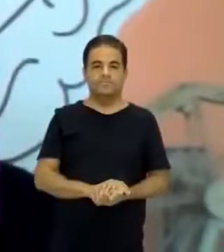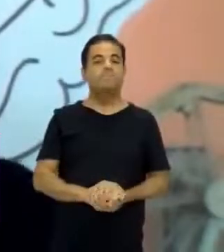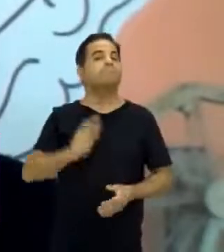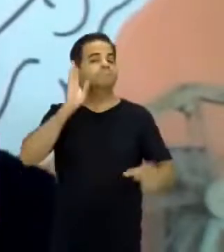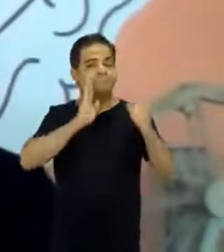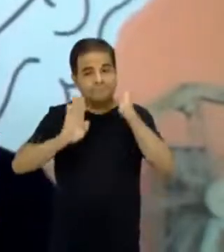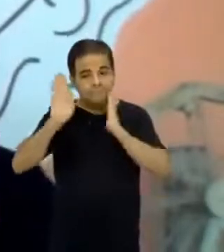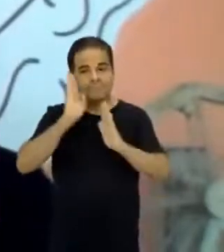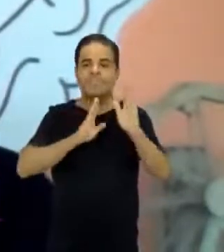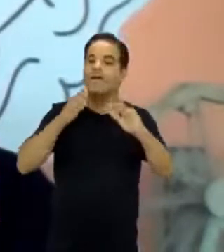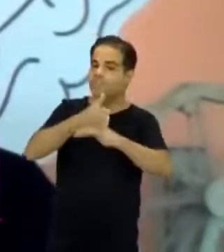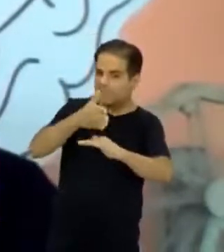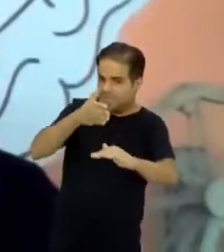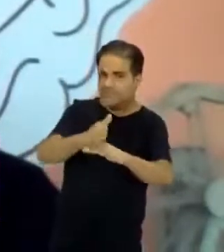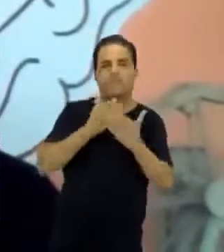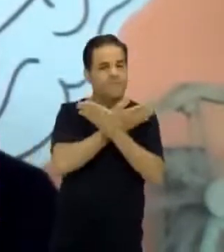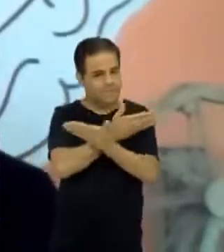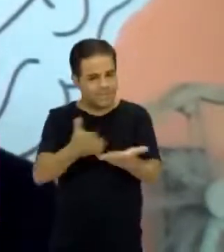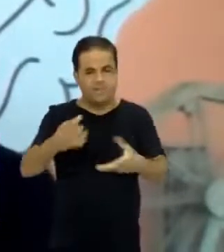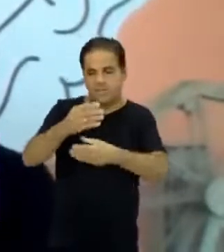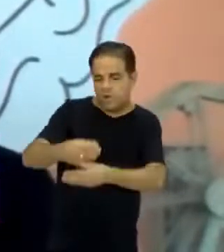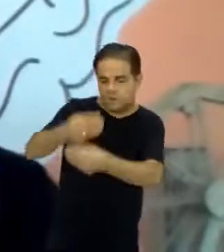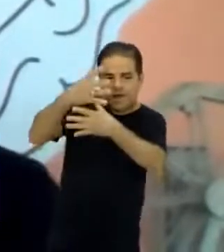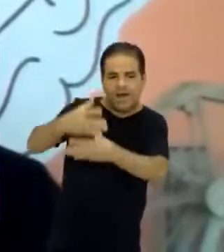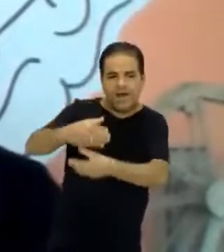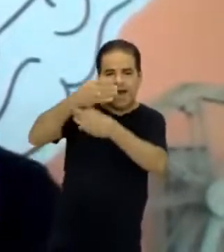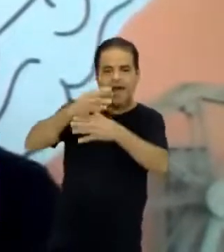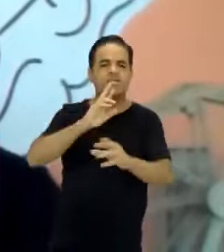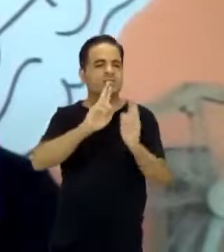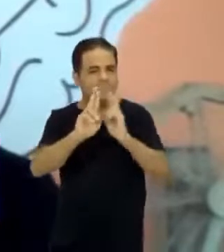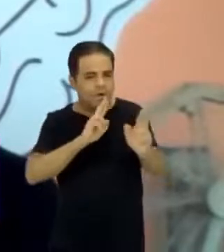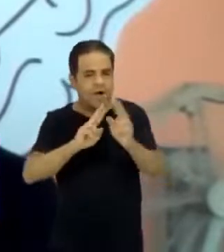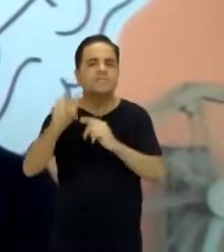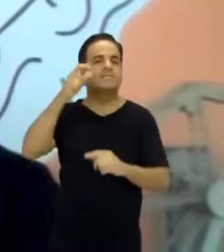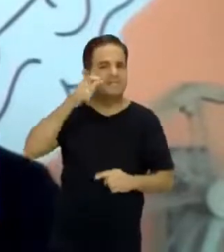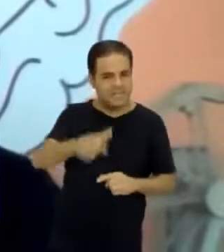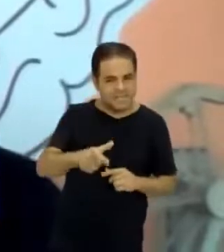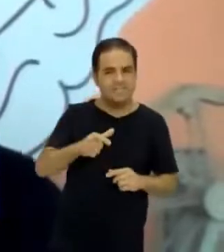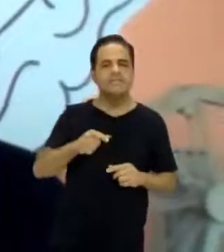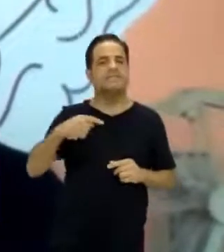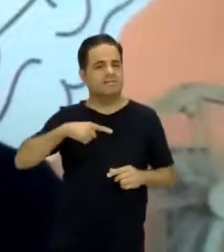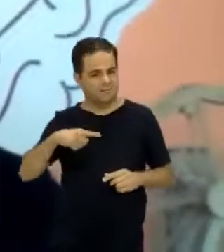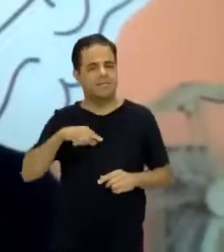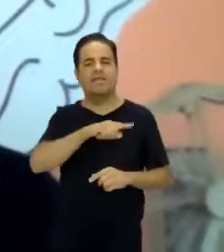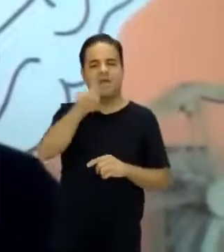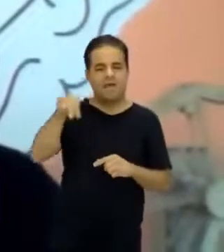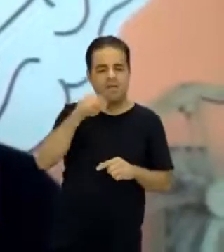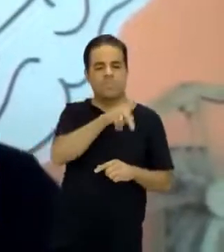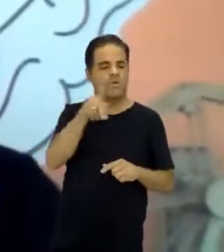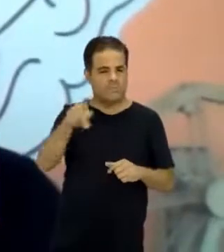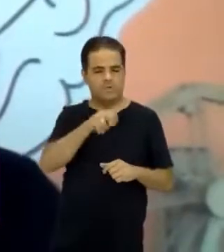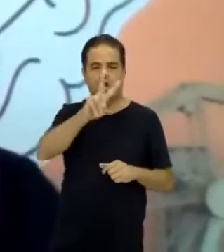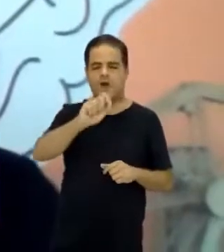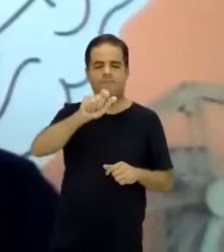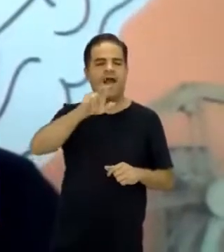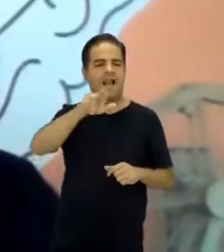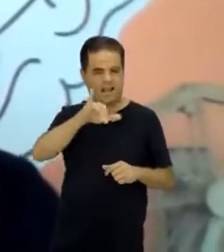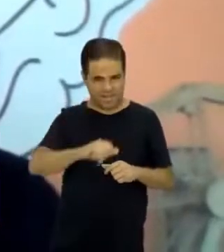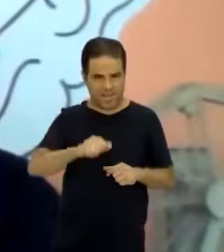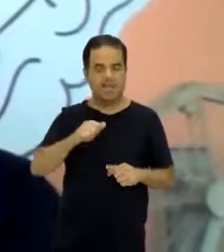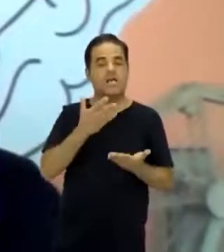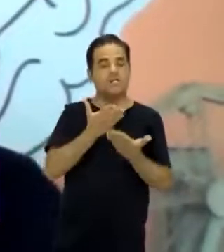Muito legal a participação de vocês no chat, muitas respostas interessantes aqui. A professora Valéria, da escola